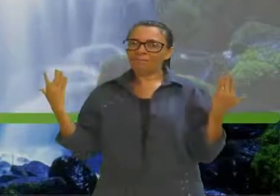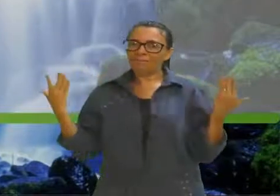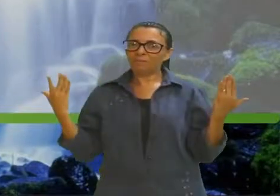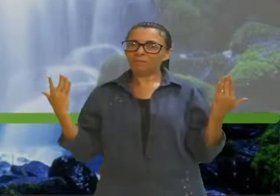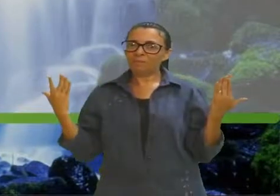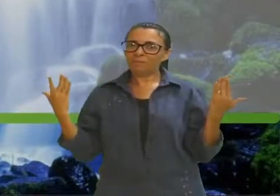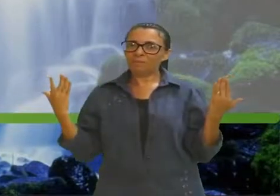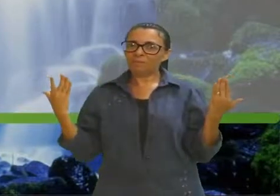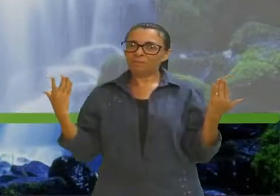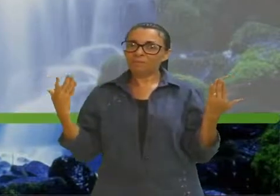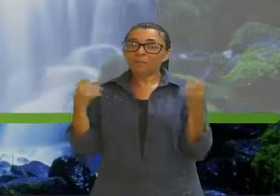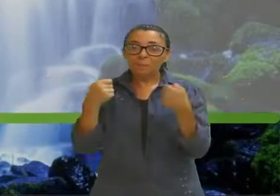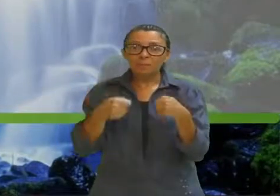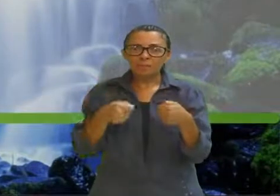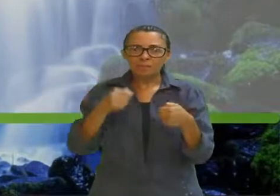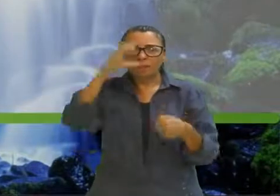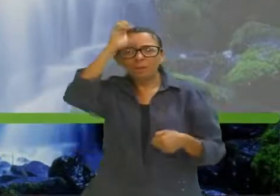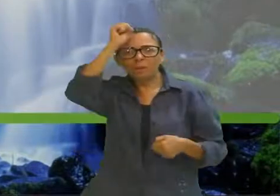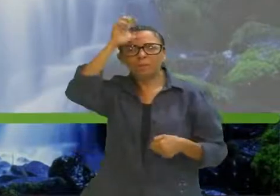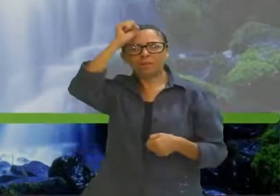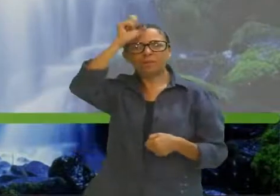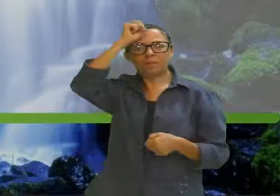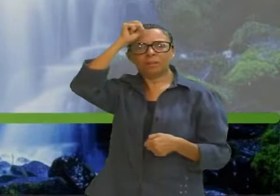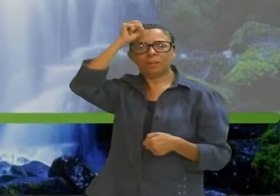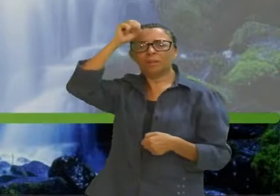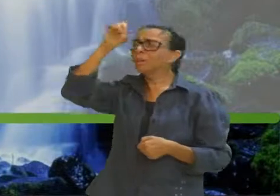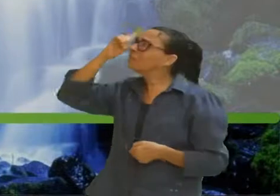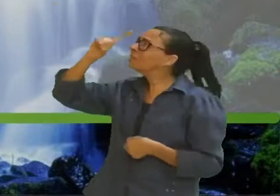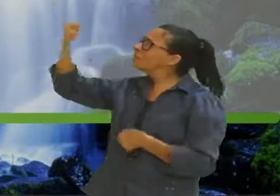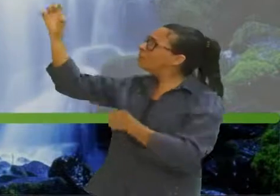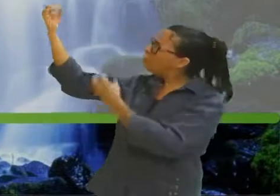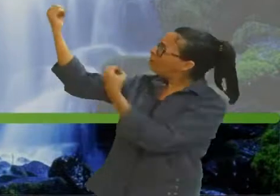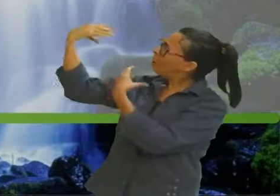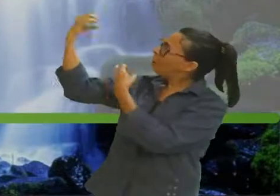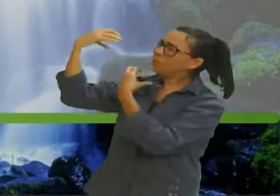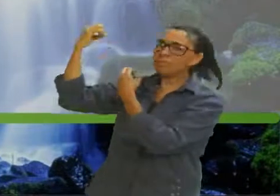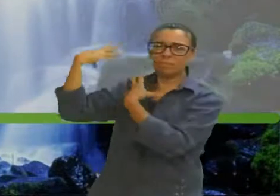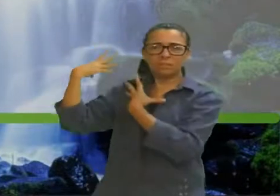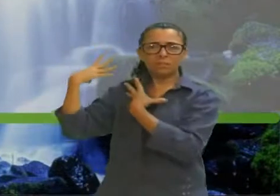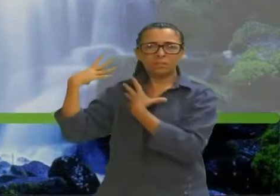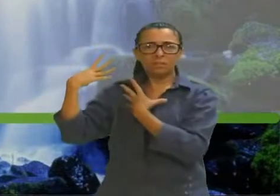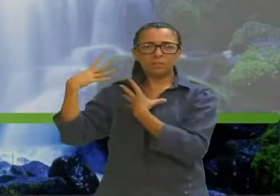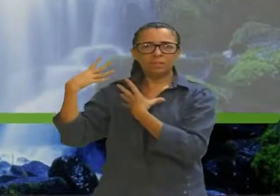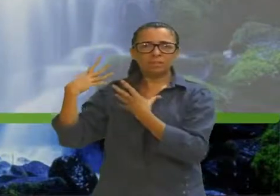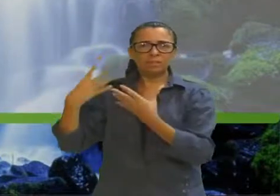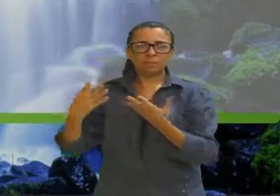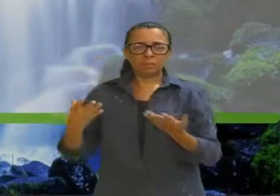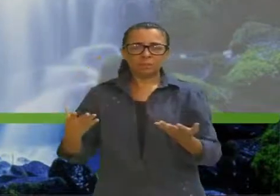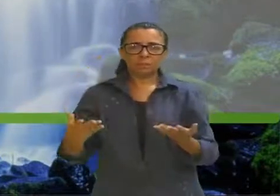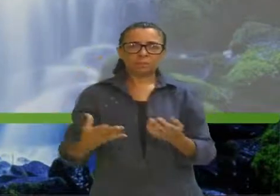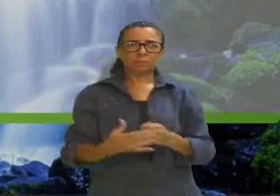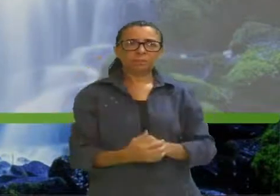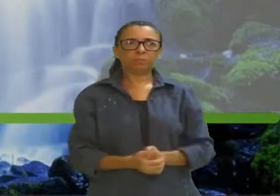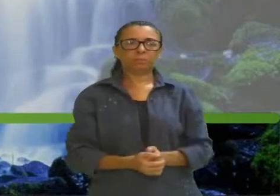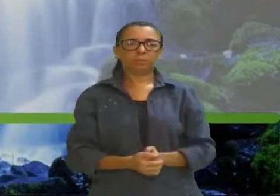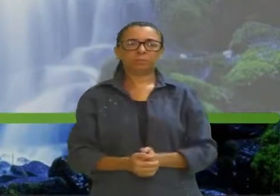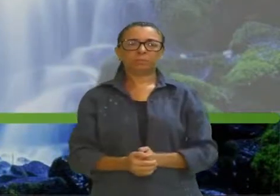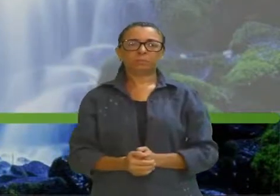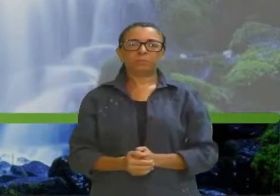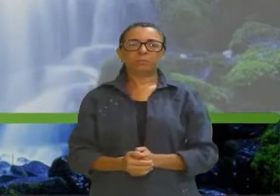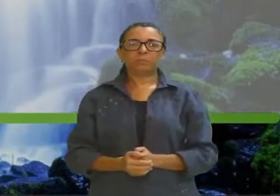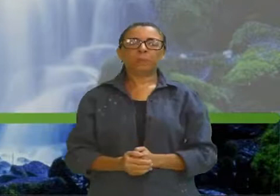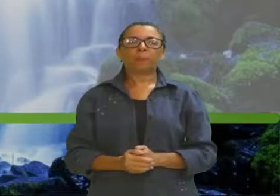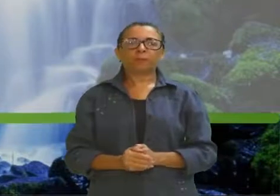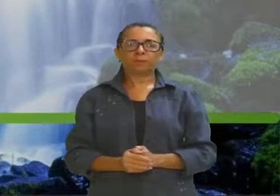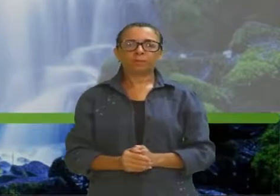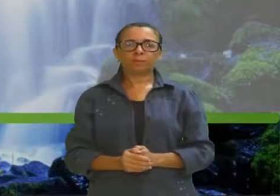foi Jesus, o seu Filho amado. Nós estamos aqui a quem? A quem? De cumprirmos toda